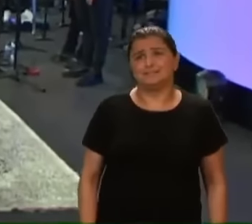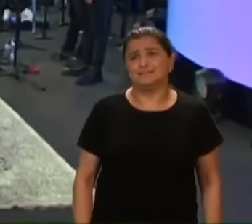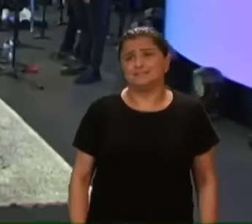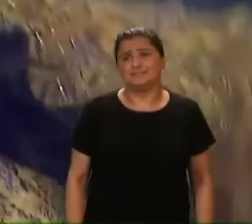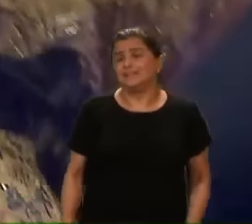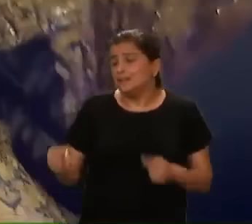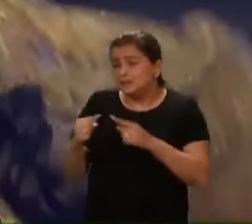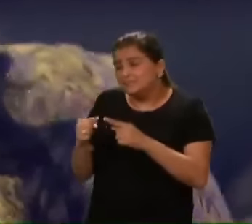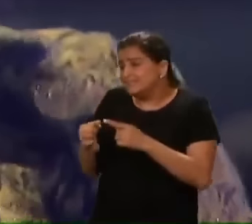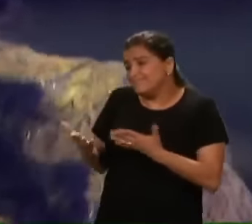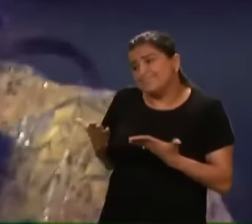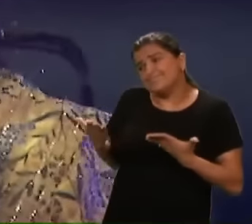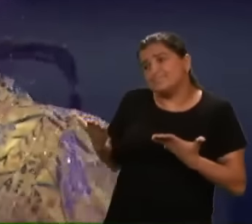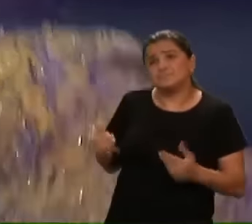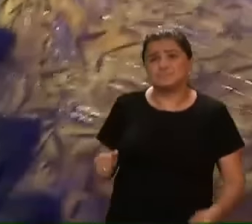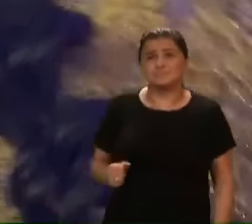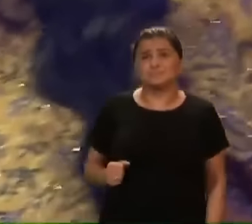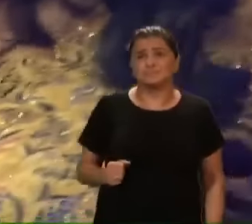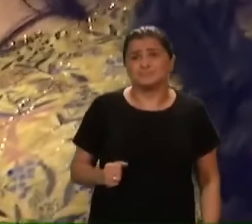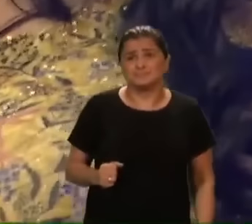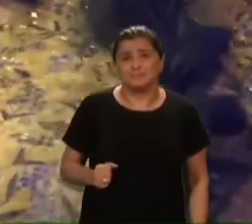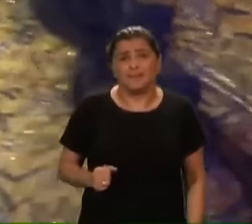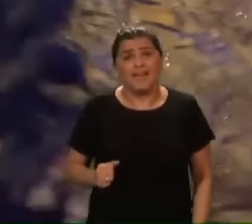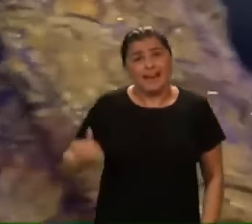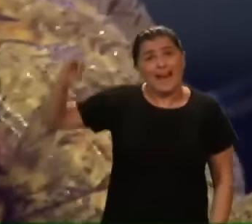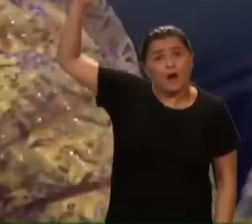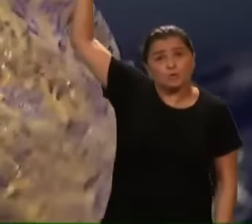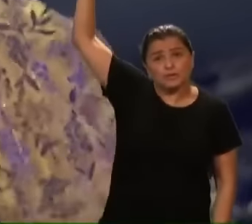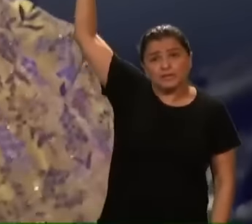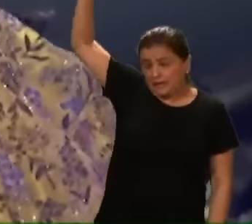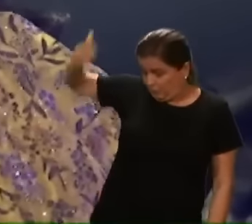Não tem jeito. Eu bati aqui nela.